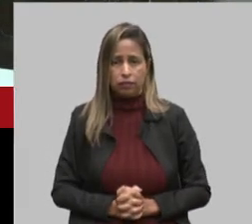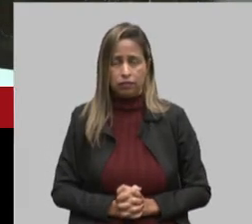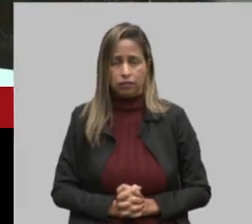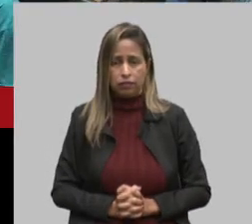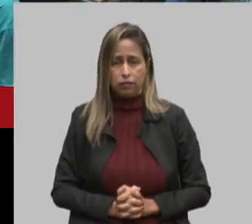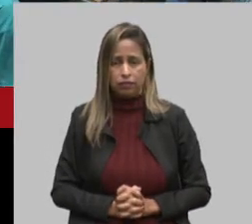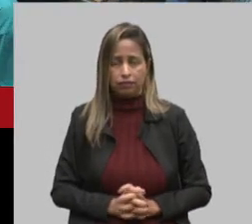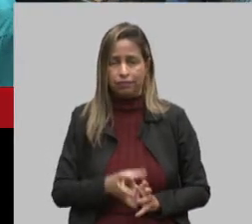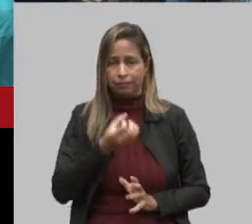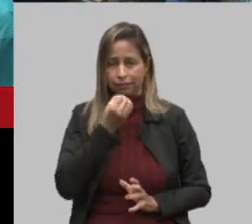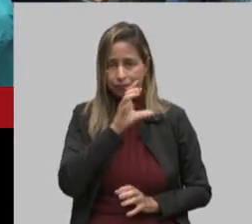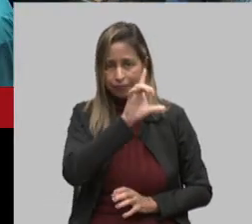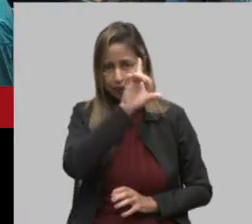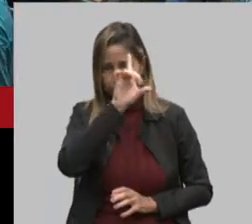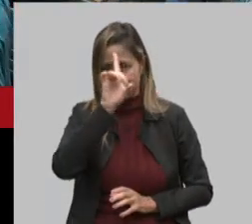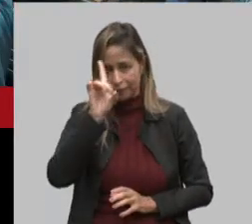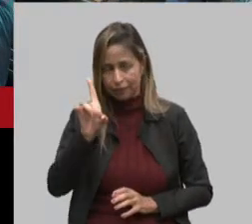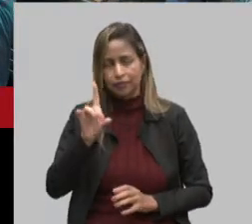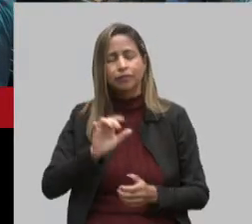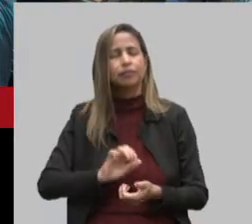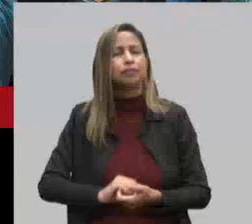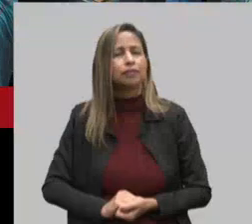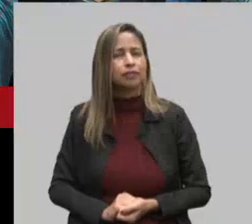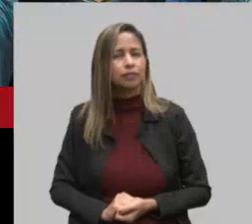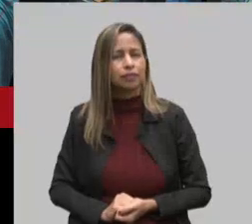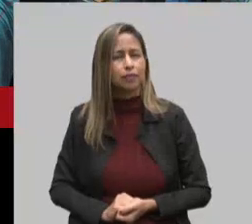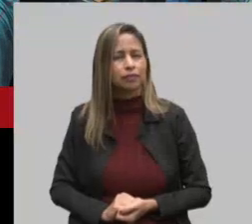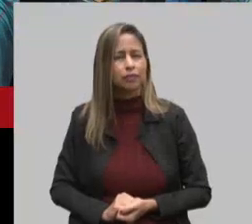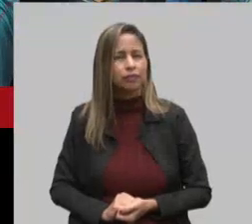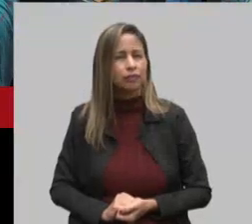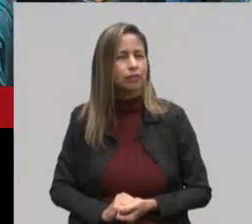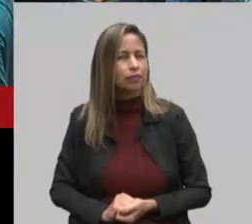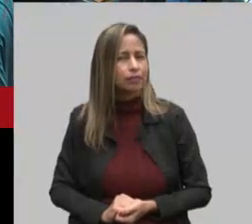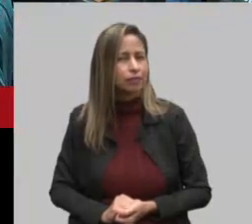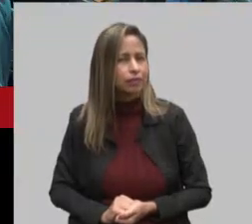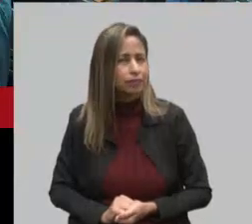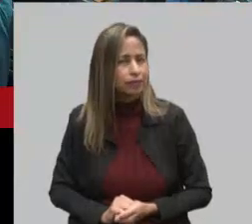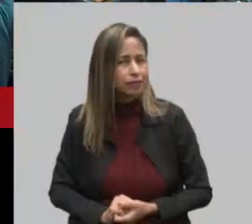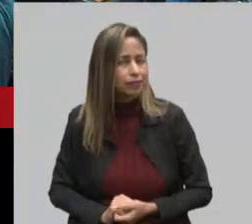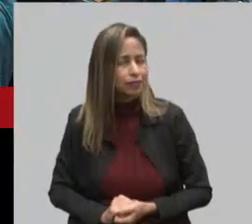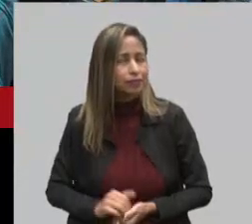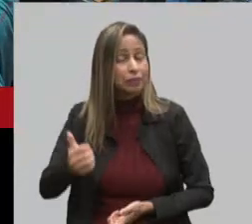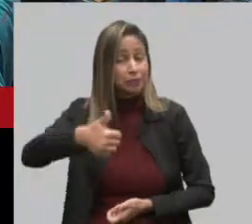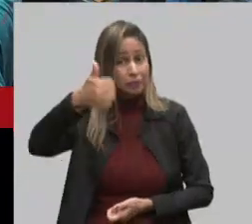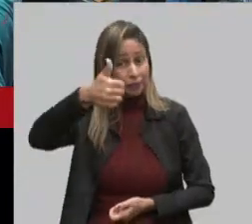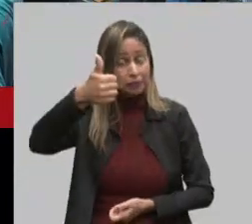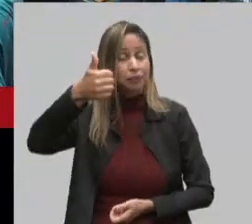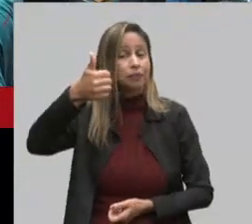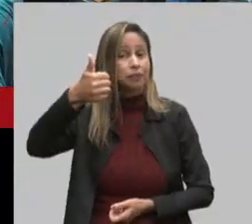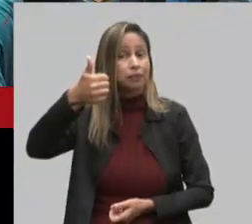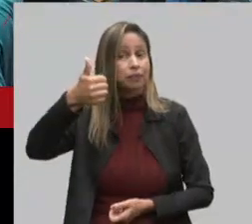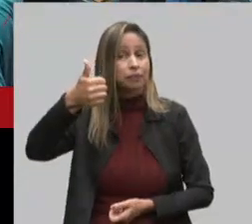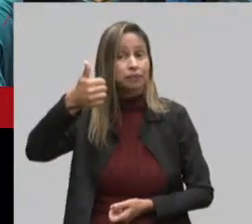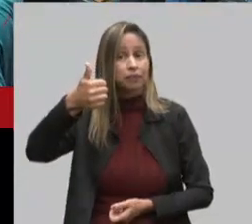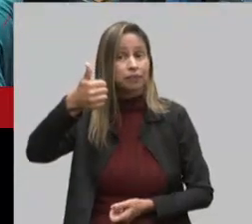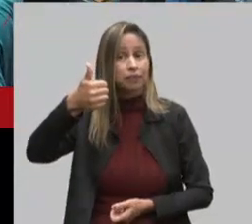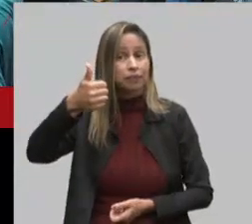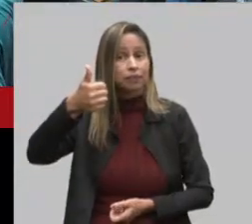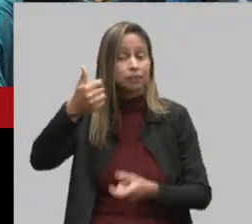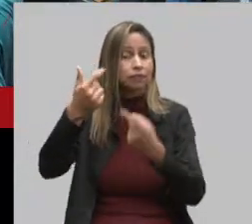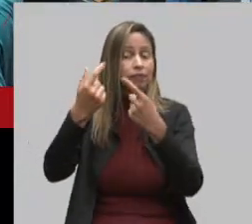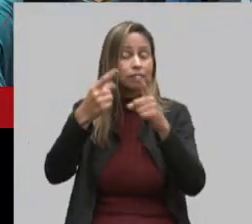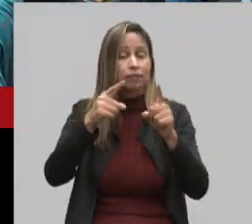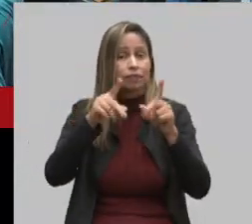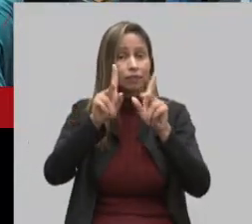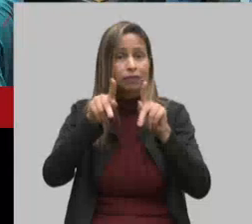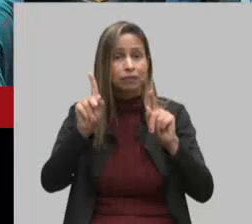dia meu nome é Josias Ferreira Correia sou da Zona da Mata Matias Barbosa primeiramente eu quero dizer que eu não estou atacando nenhum Professor só